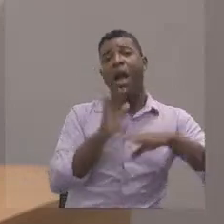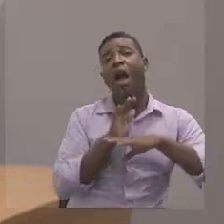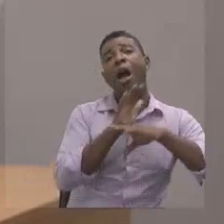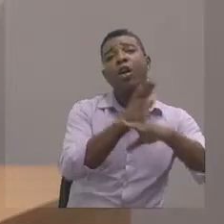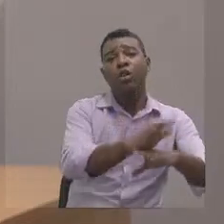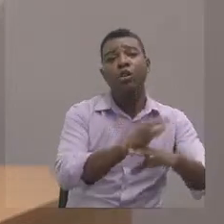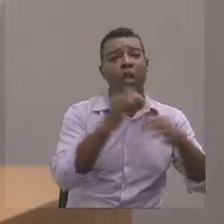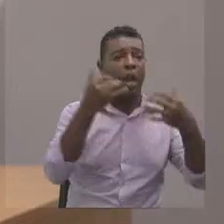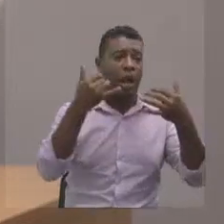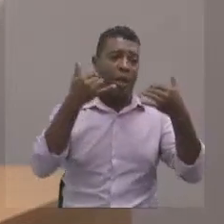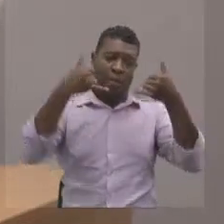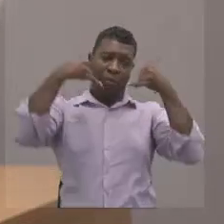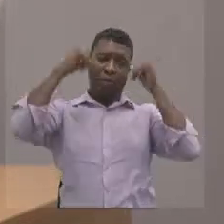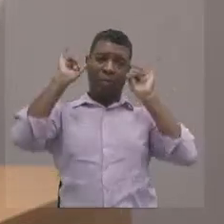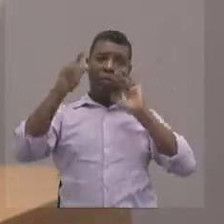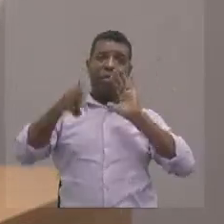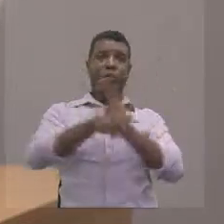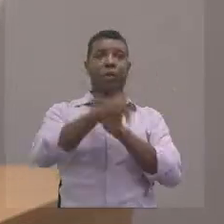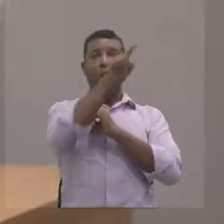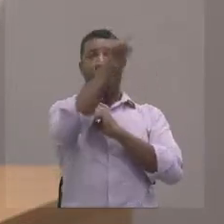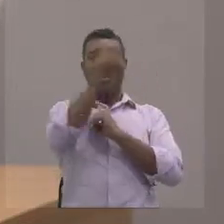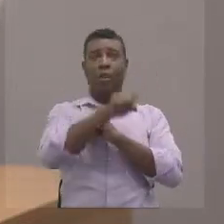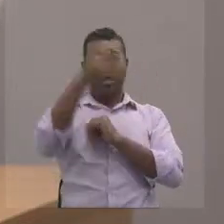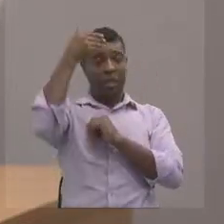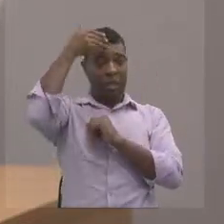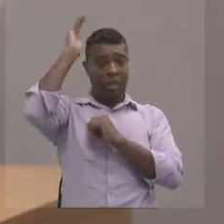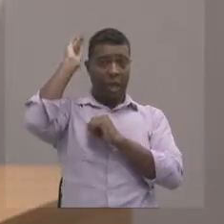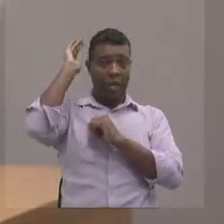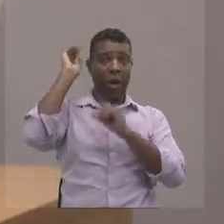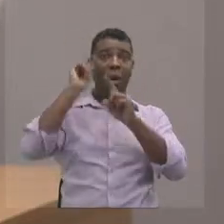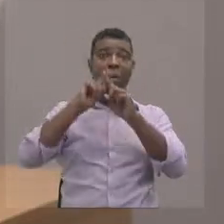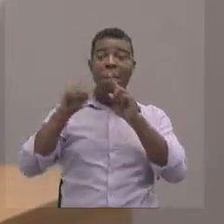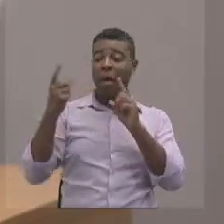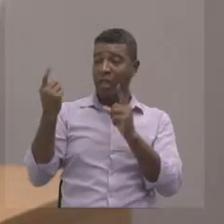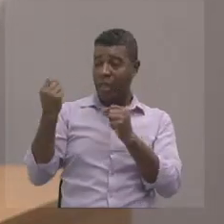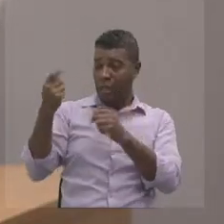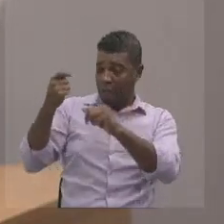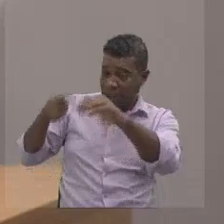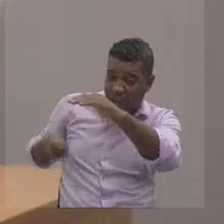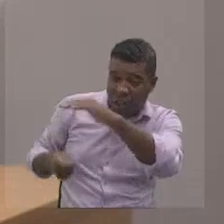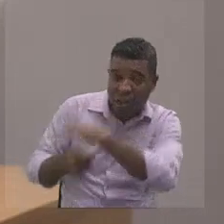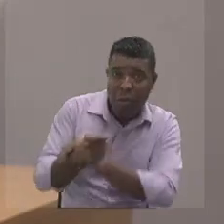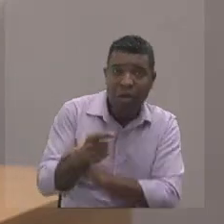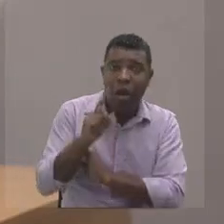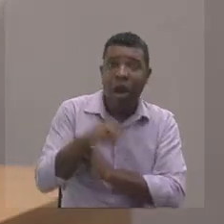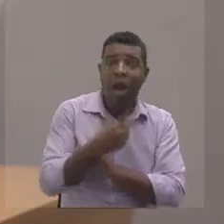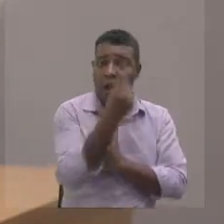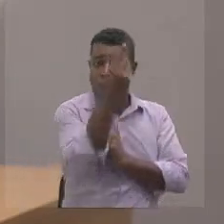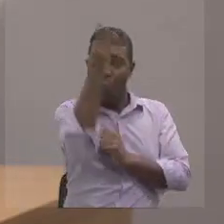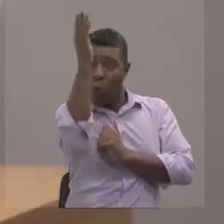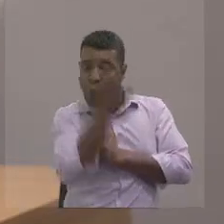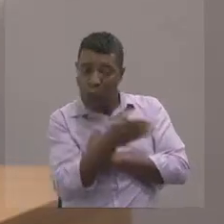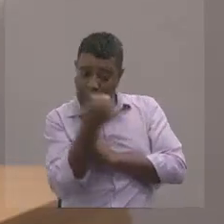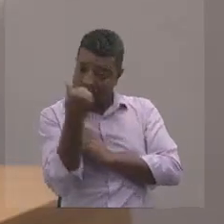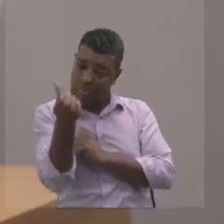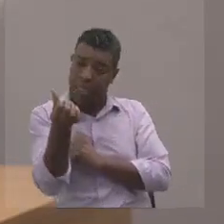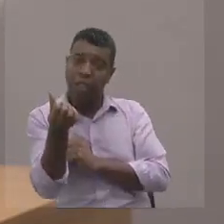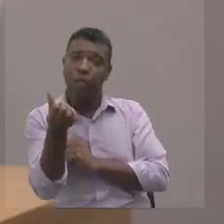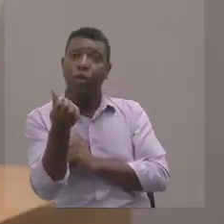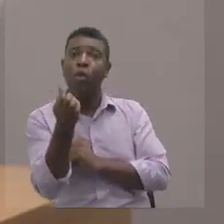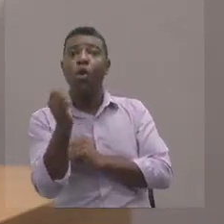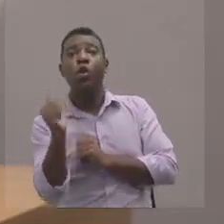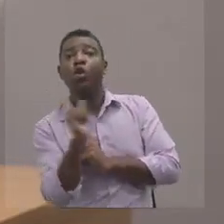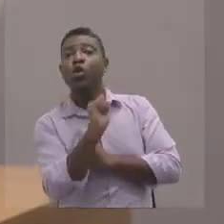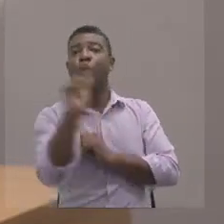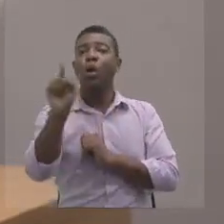o investimento que tá no edital de agora ele equivale a um sexto do que o Zema investiu